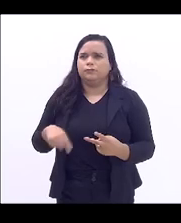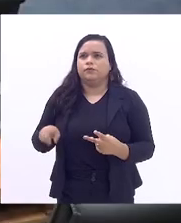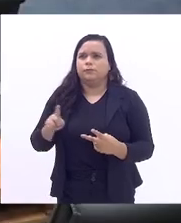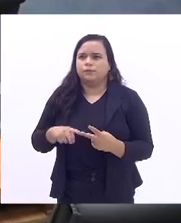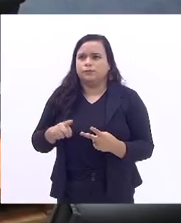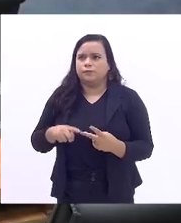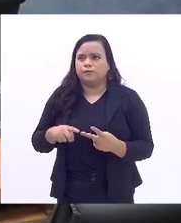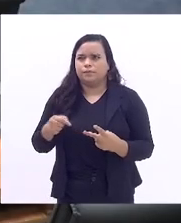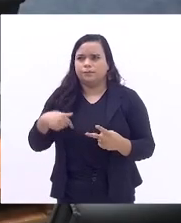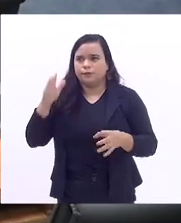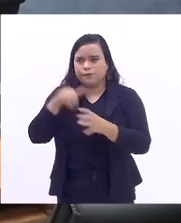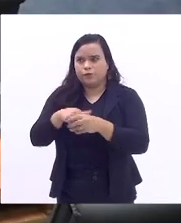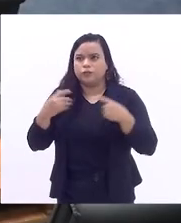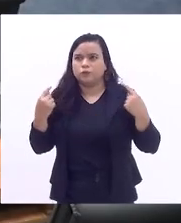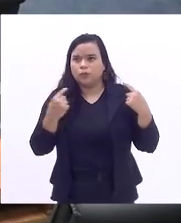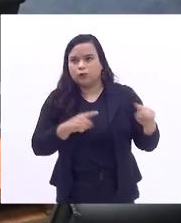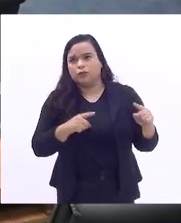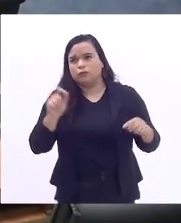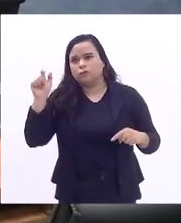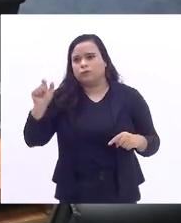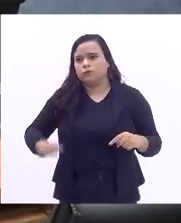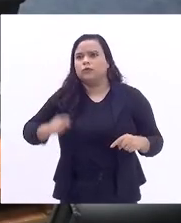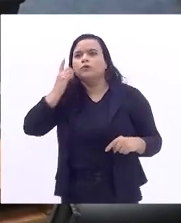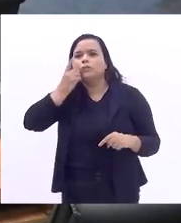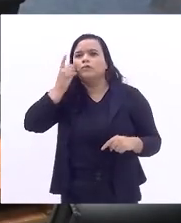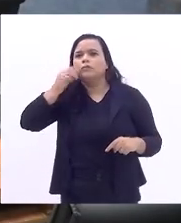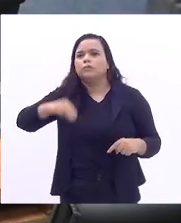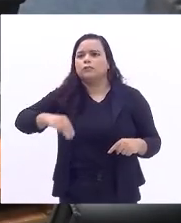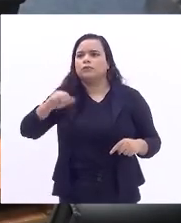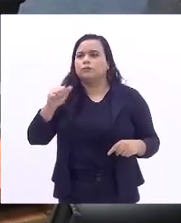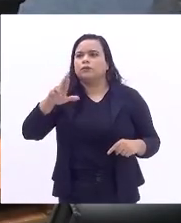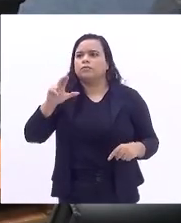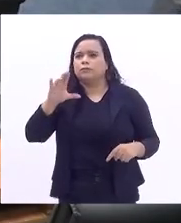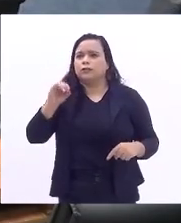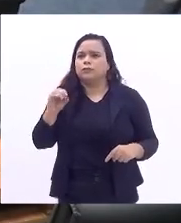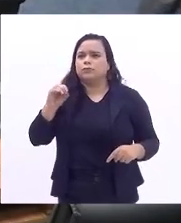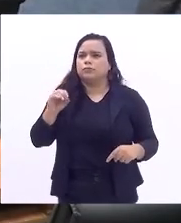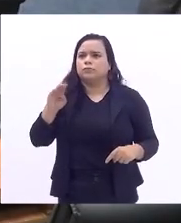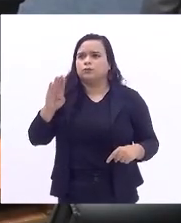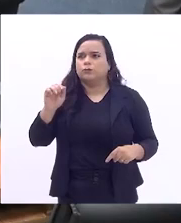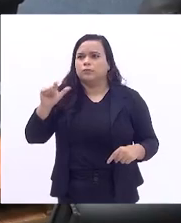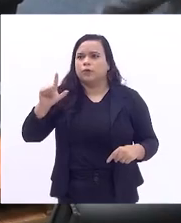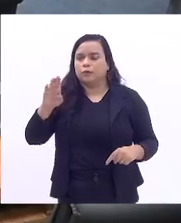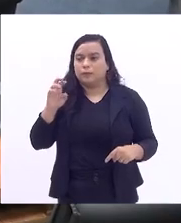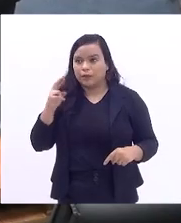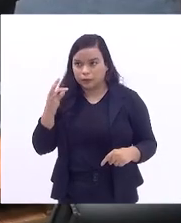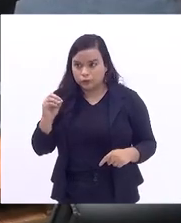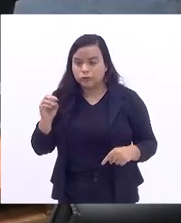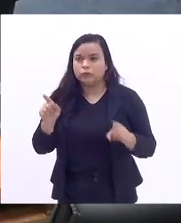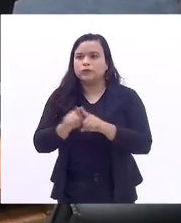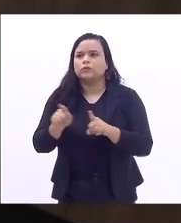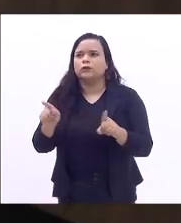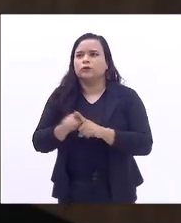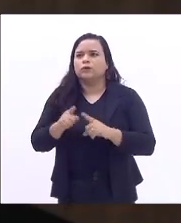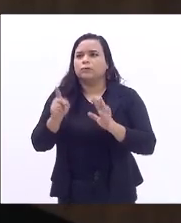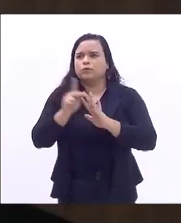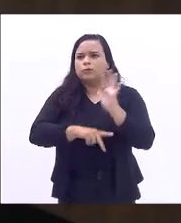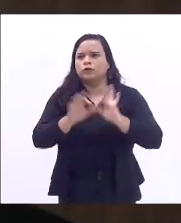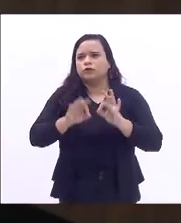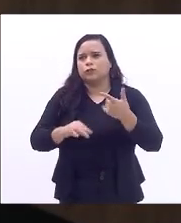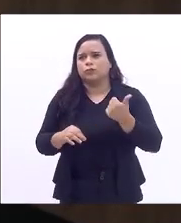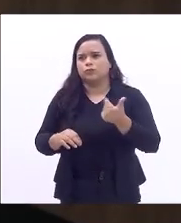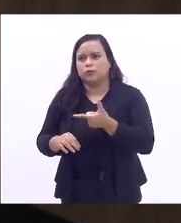voto contrário ao contrário do deputado Marcio Marcio Roberto voto contrário também aos projetos de